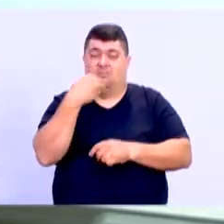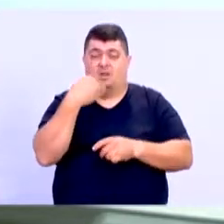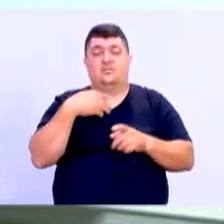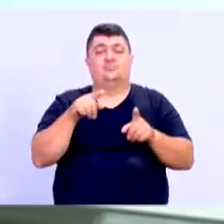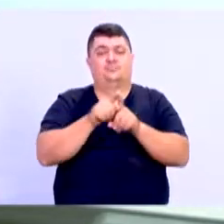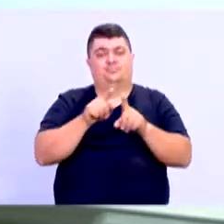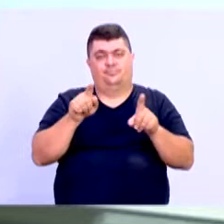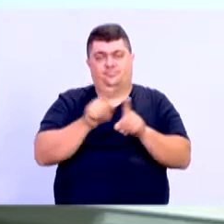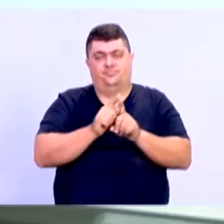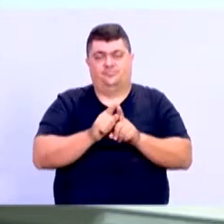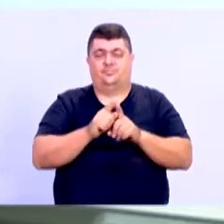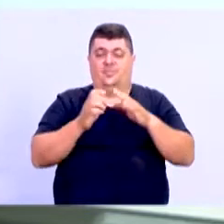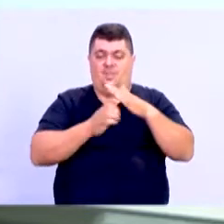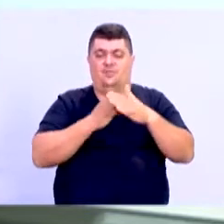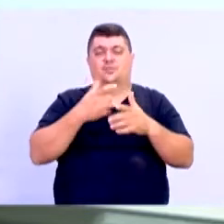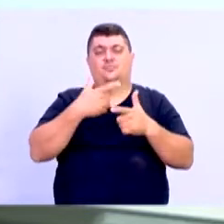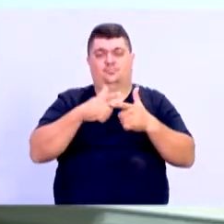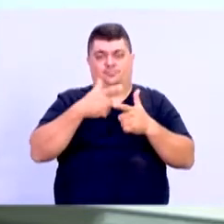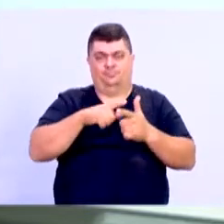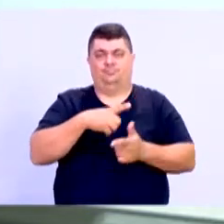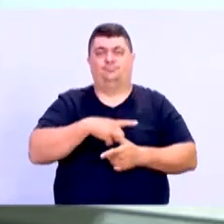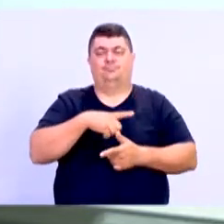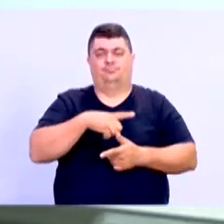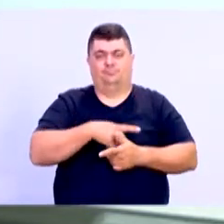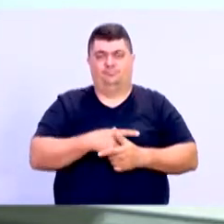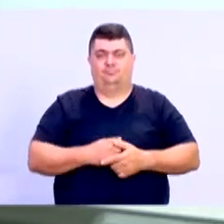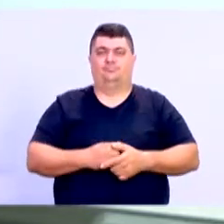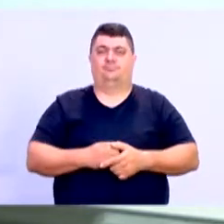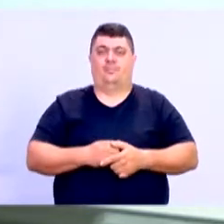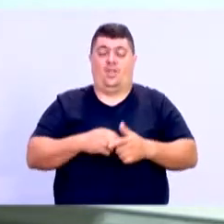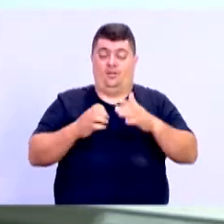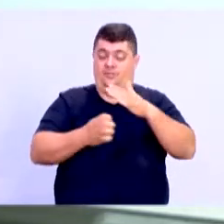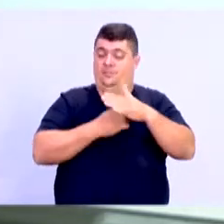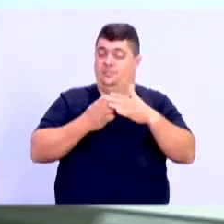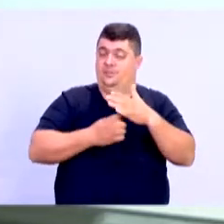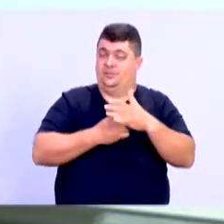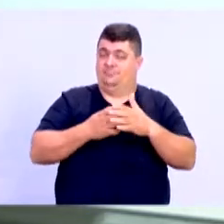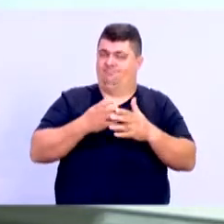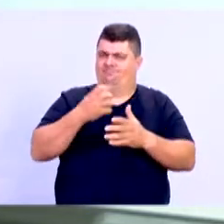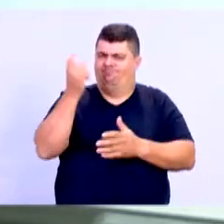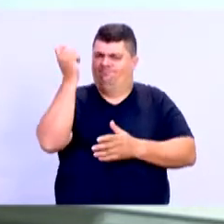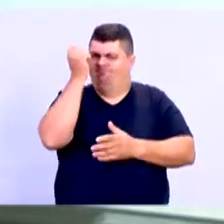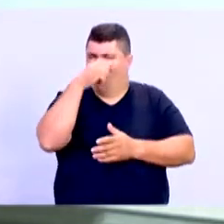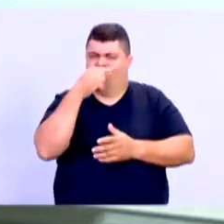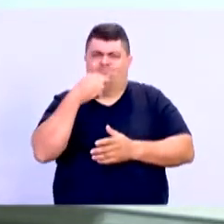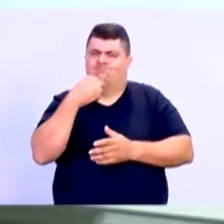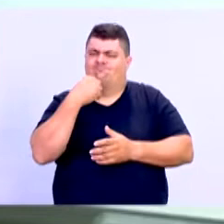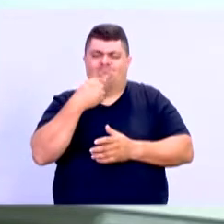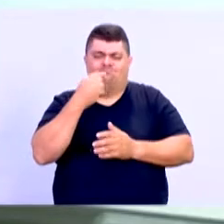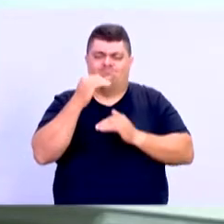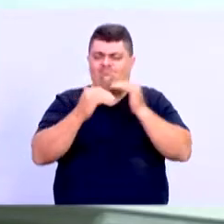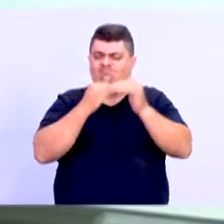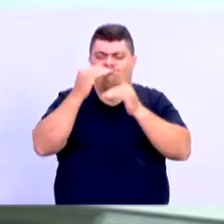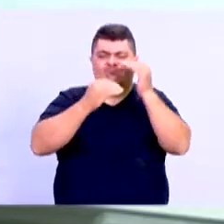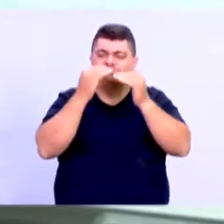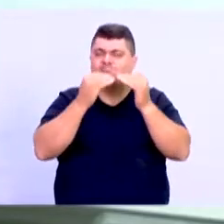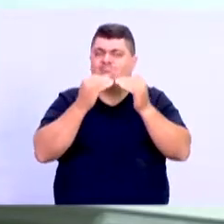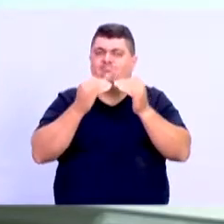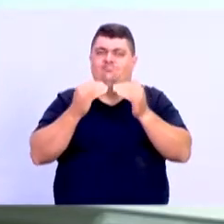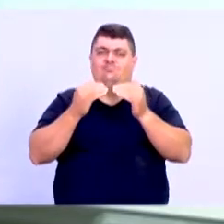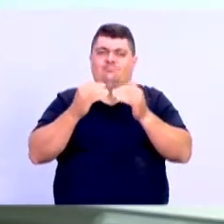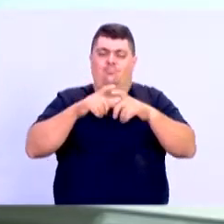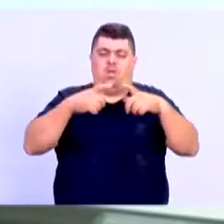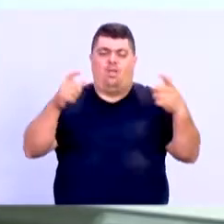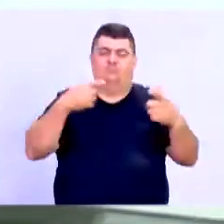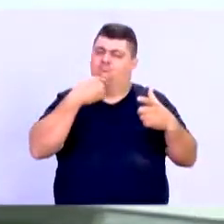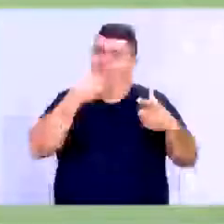organização com deficiência. É sinônimo de organização com dificuldade para desenvolver o seu produto ou o